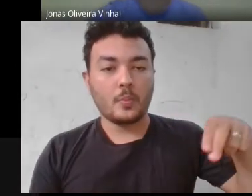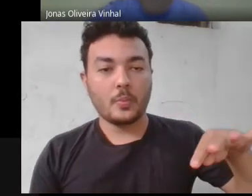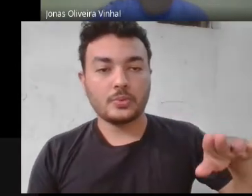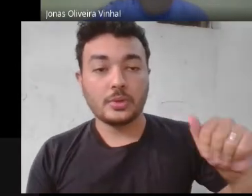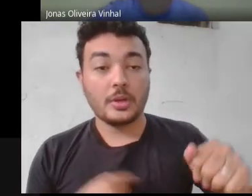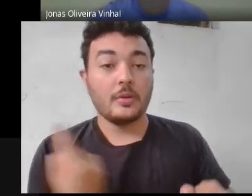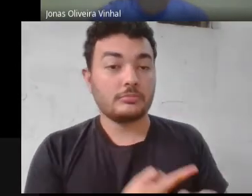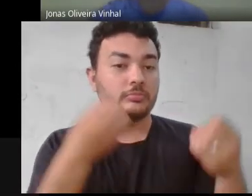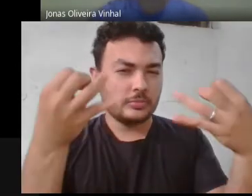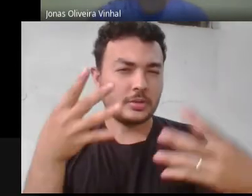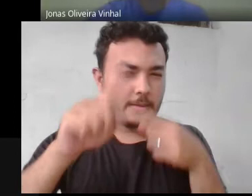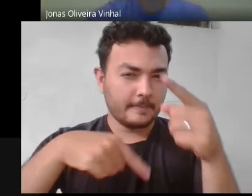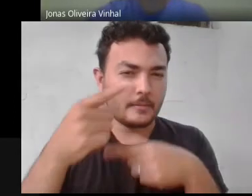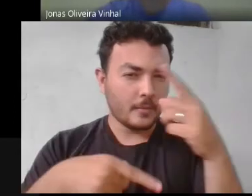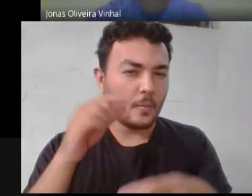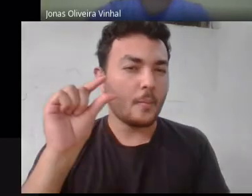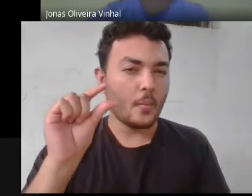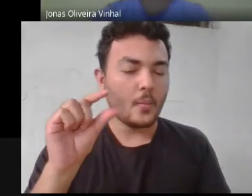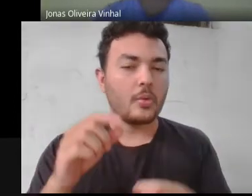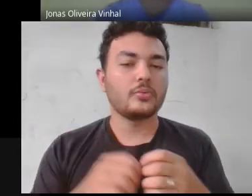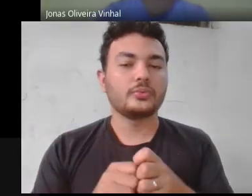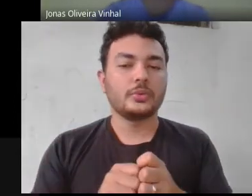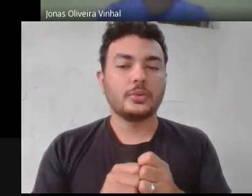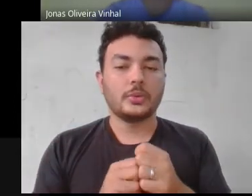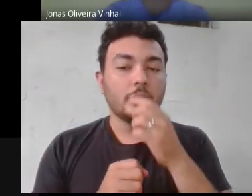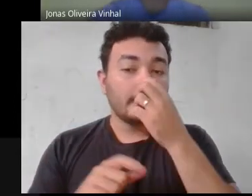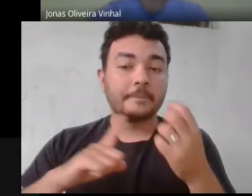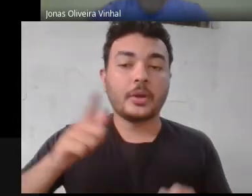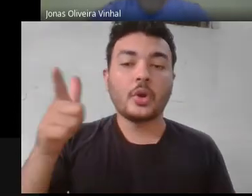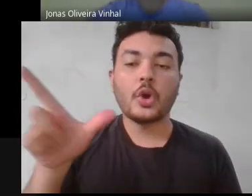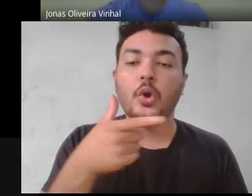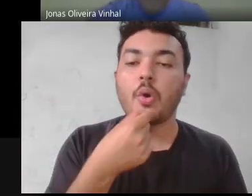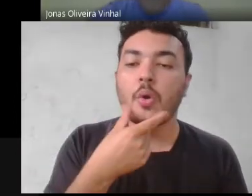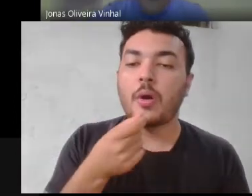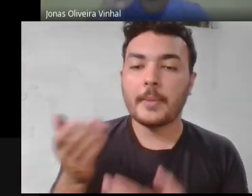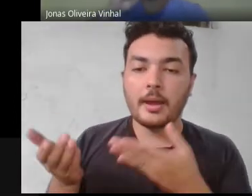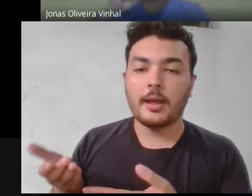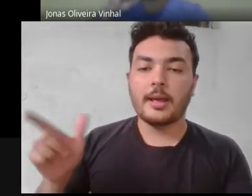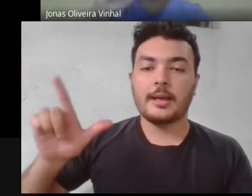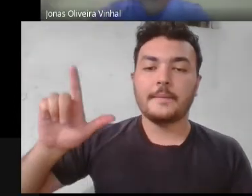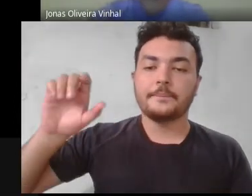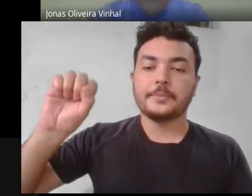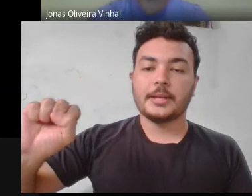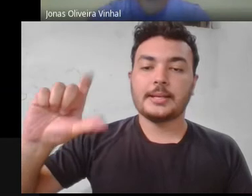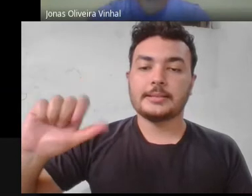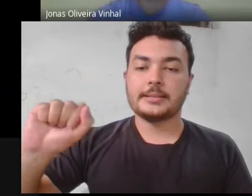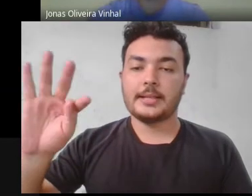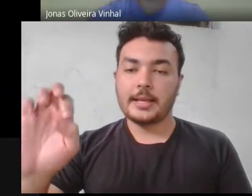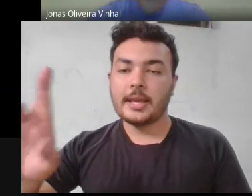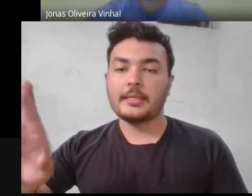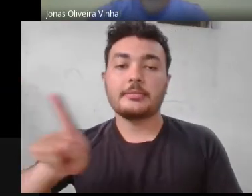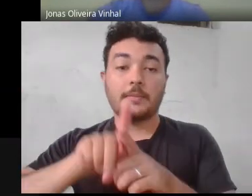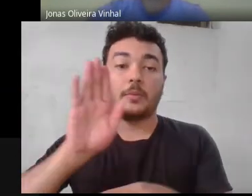falar um pouco mais tarde, nos slides um pouco mais para frente, o Slater, que contribuiu bastante também, principalmente com essa